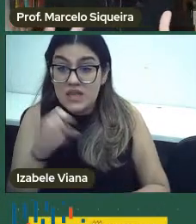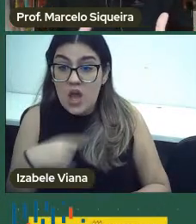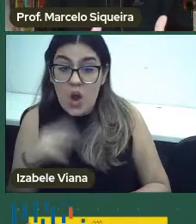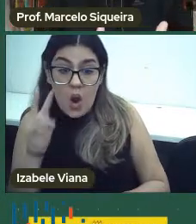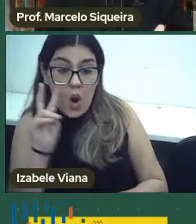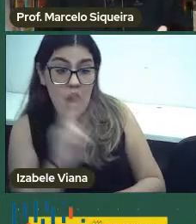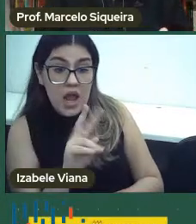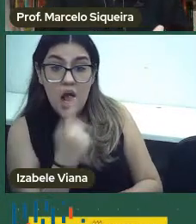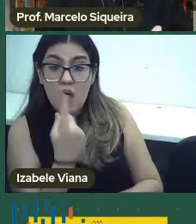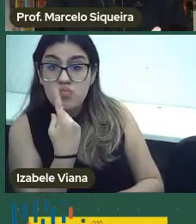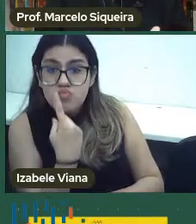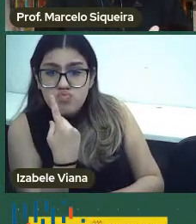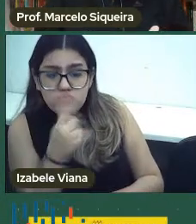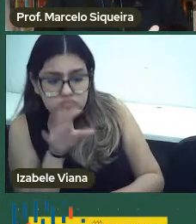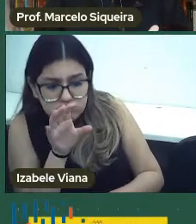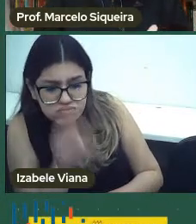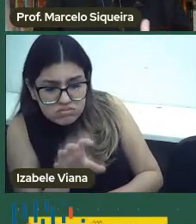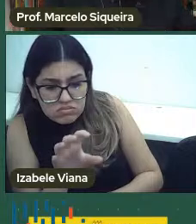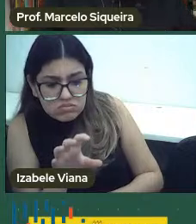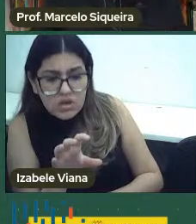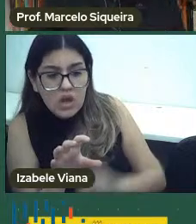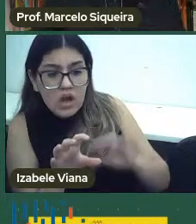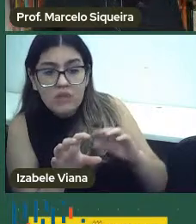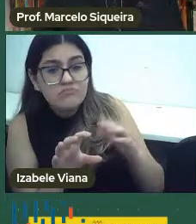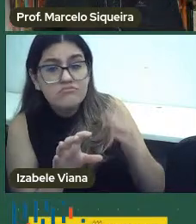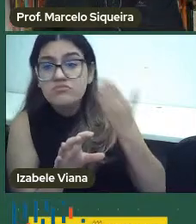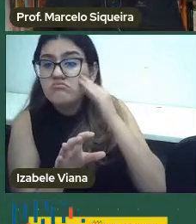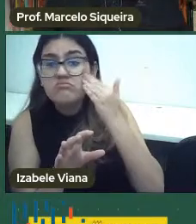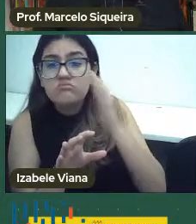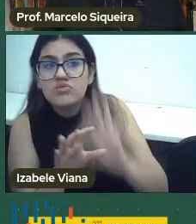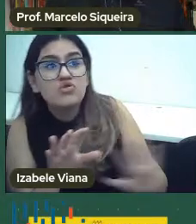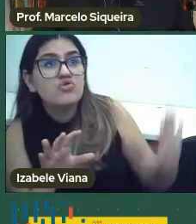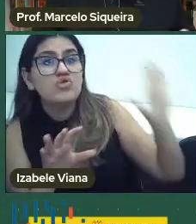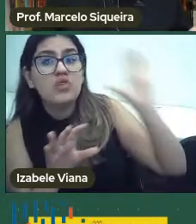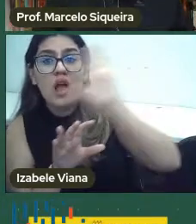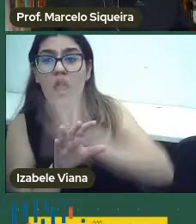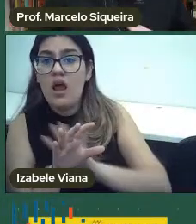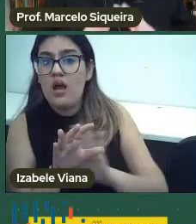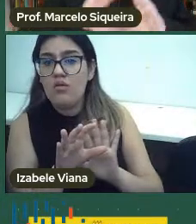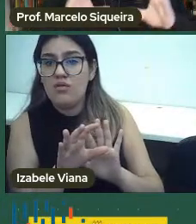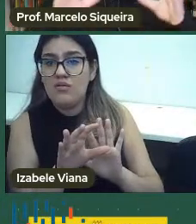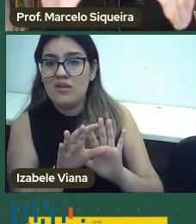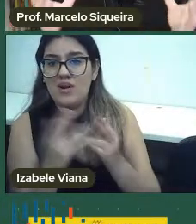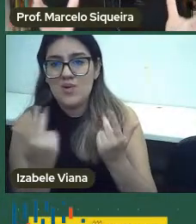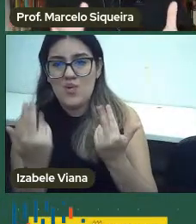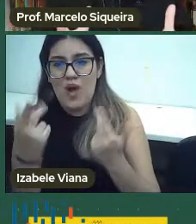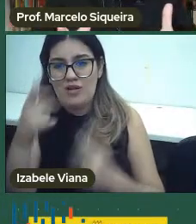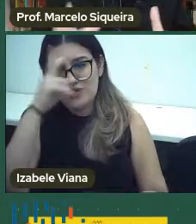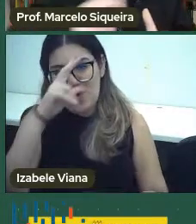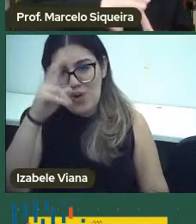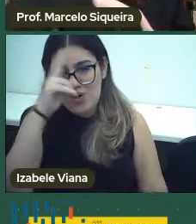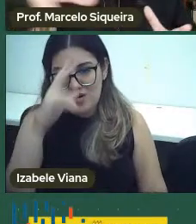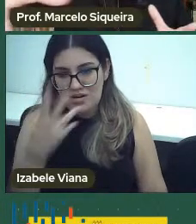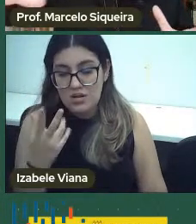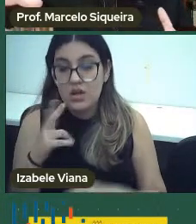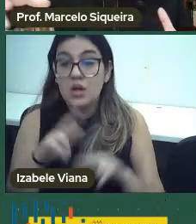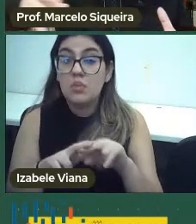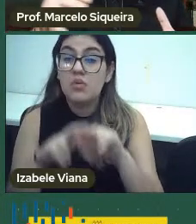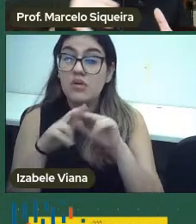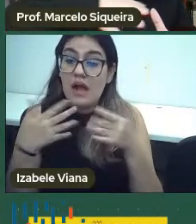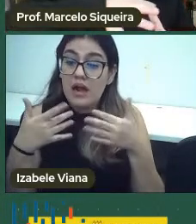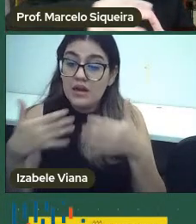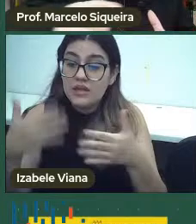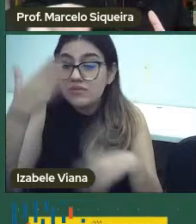o que era o elefante como um todo. O arquivo é isso. Eu só consigo compreender esse arquivo através